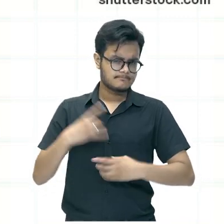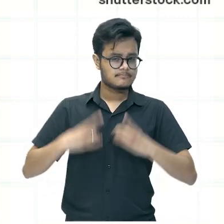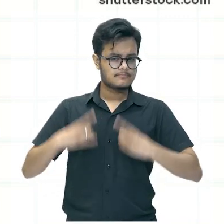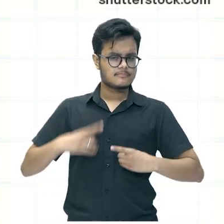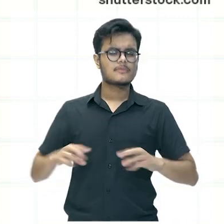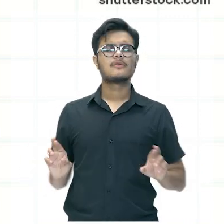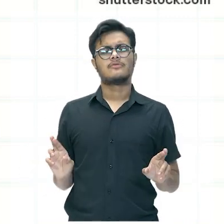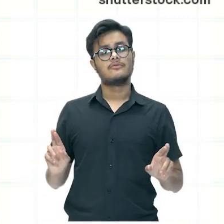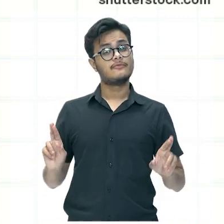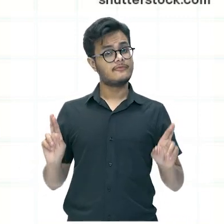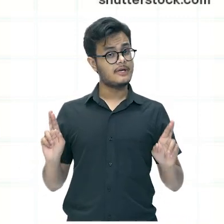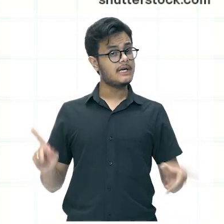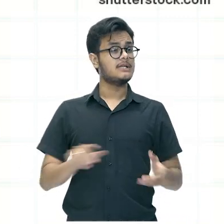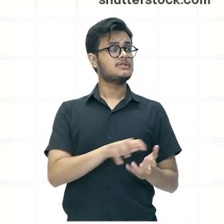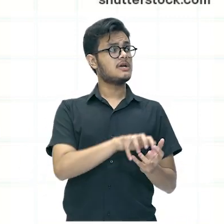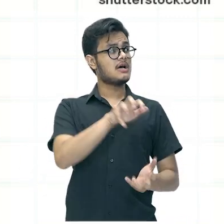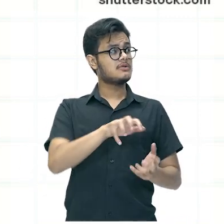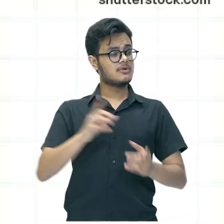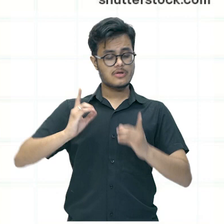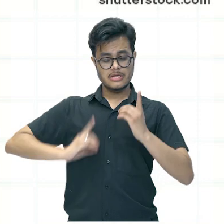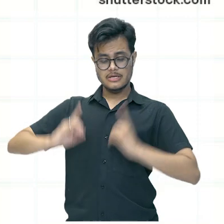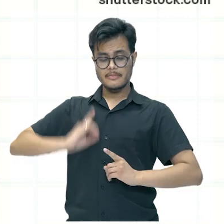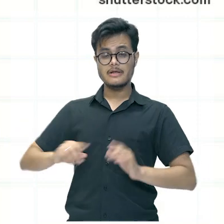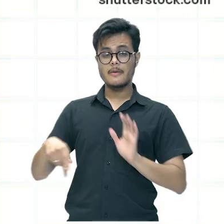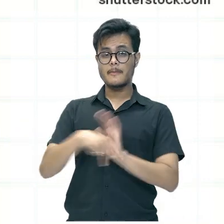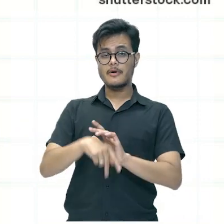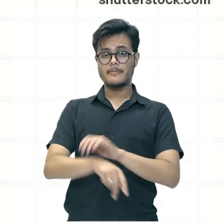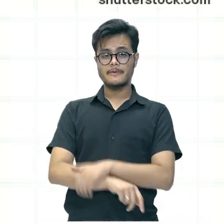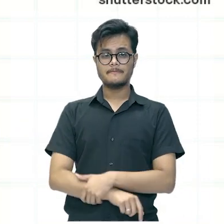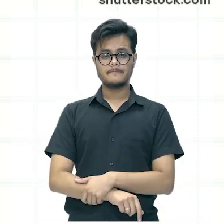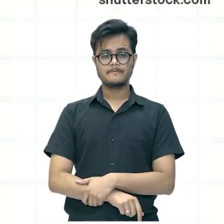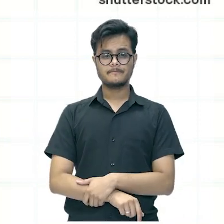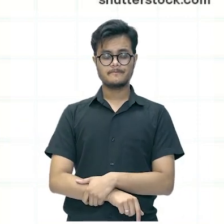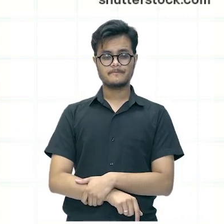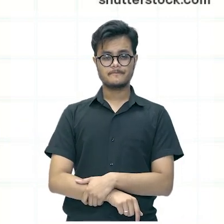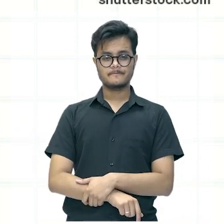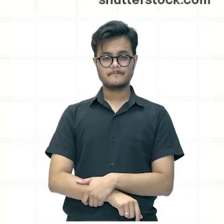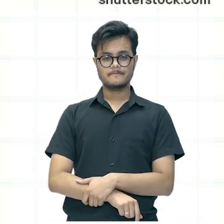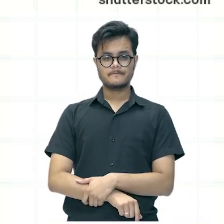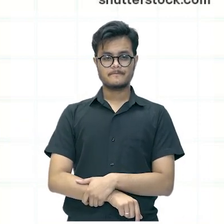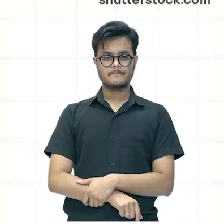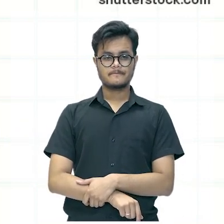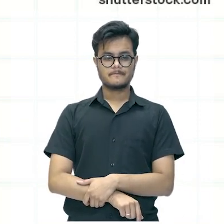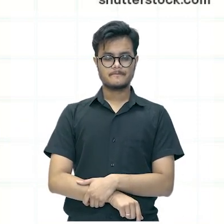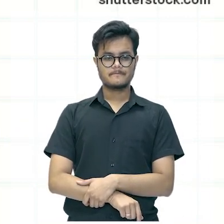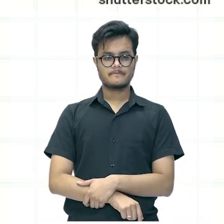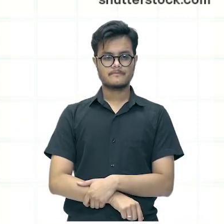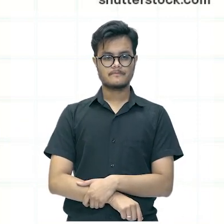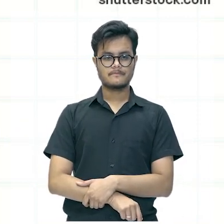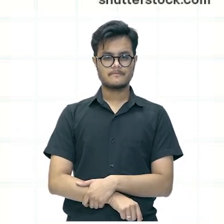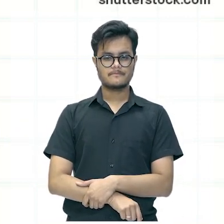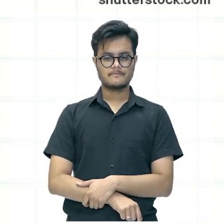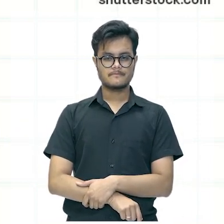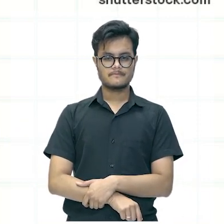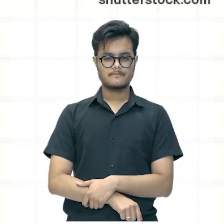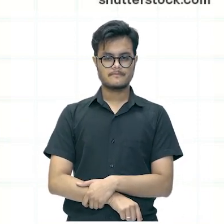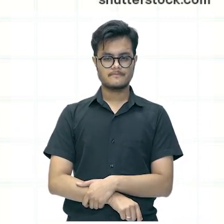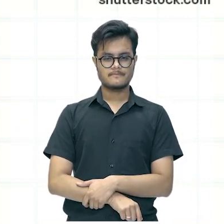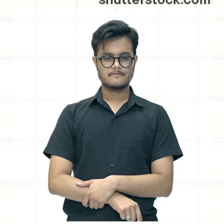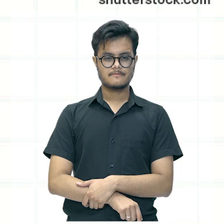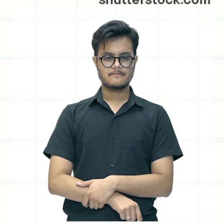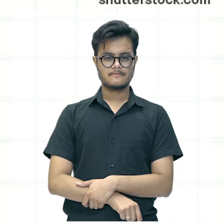diferentes entre eles, ok? Então, continuando aqui, olha, nosso assunto de novo, voltou. Teen depression, depressão,